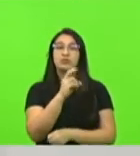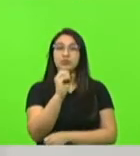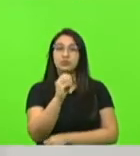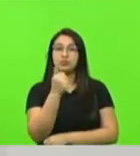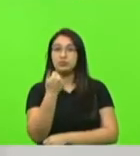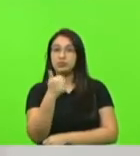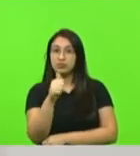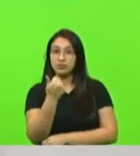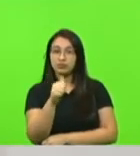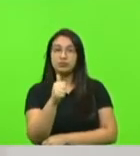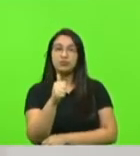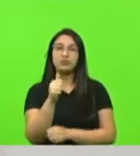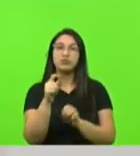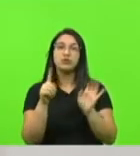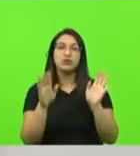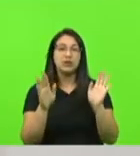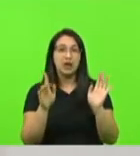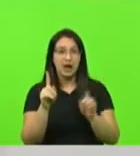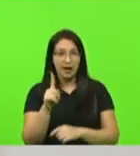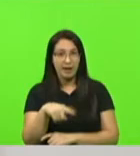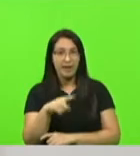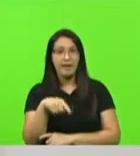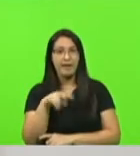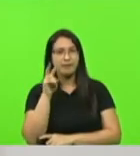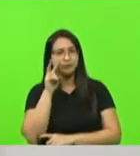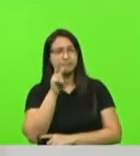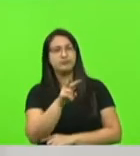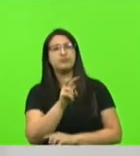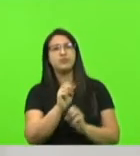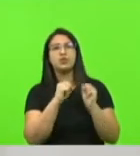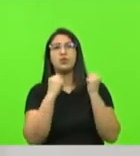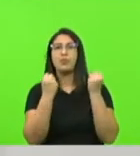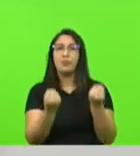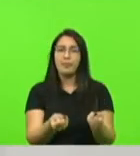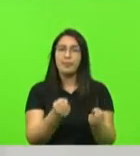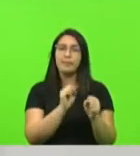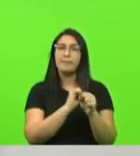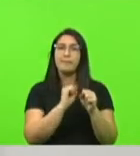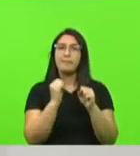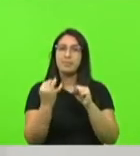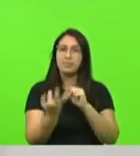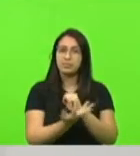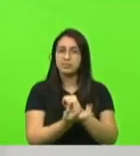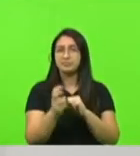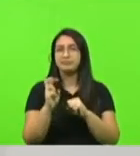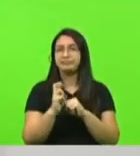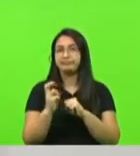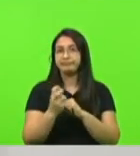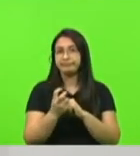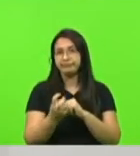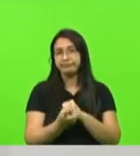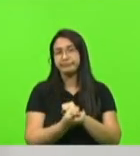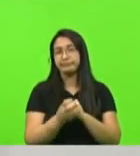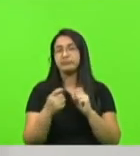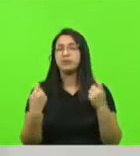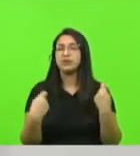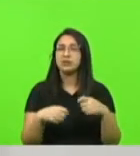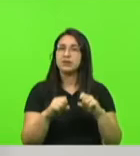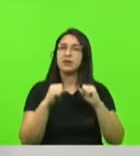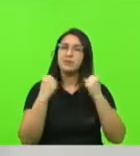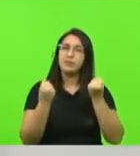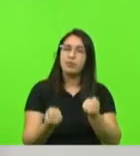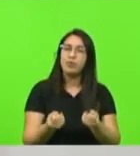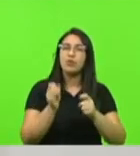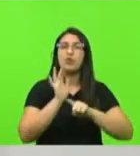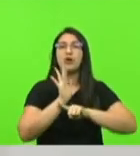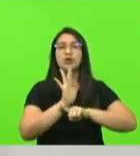é referência para Santa Catarina no combate à pandemia, precisa de apoio, precisa de ajuda para continuar